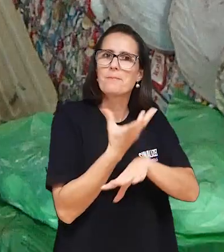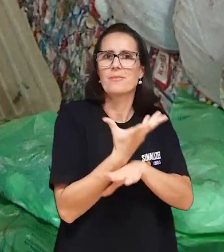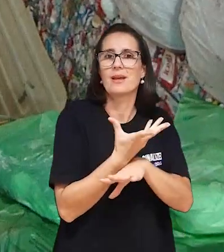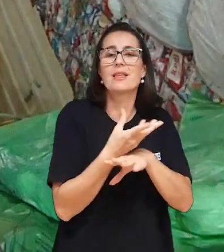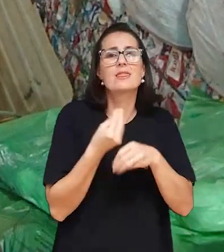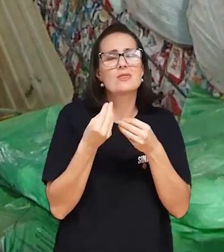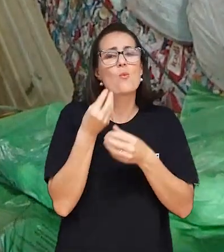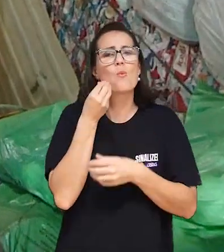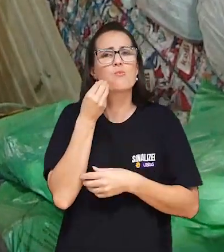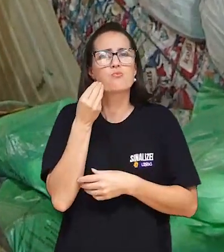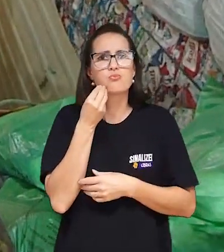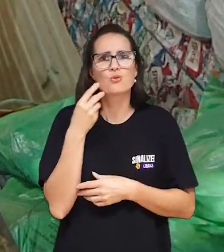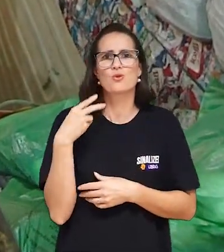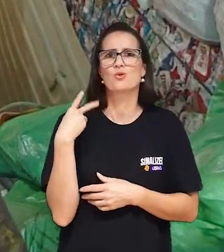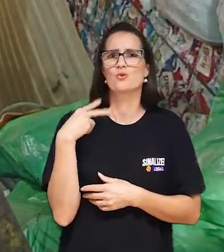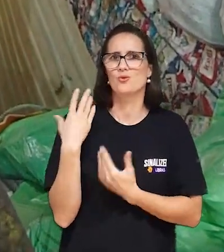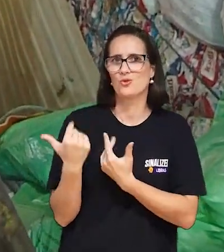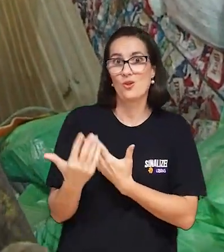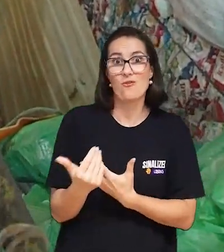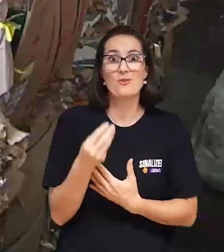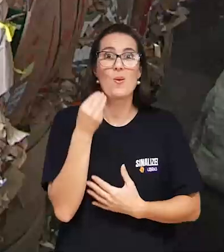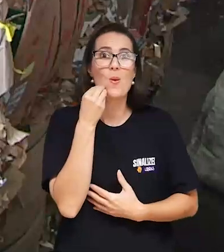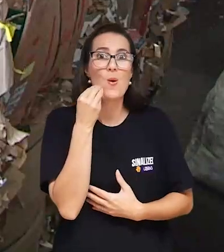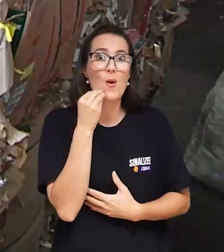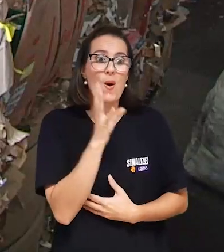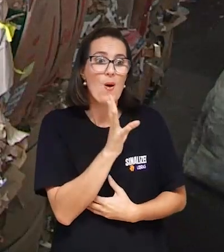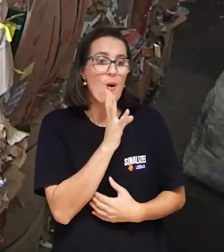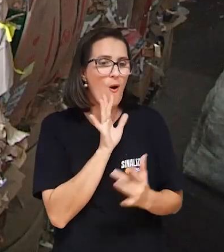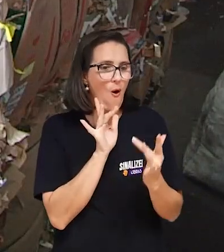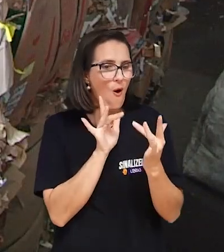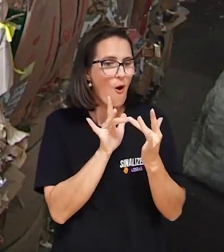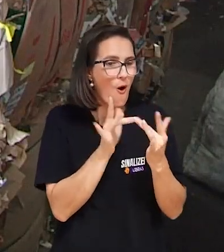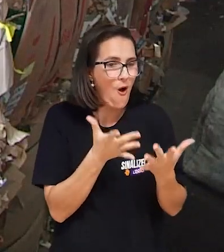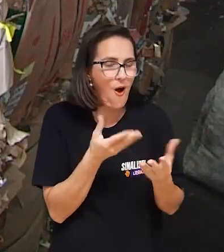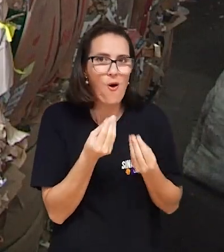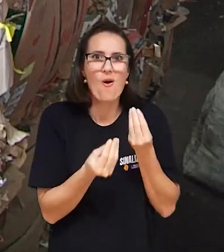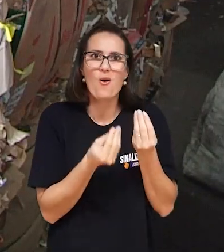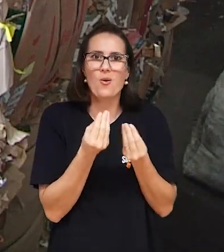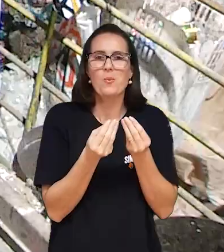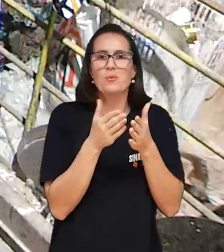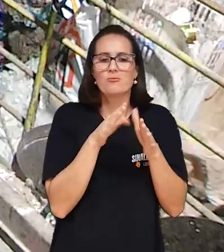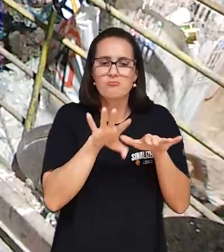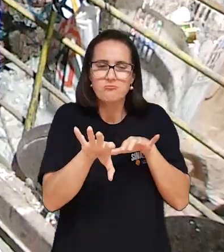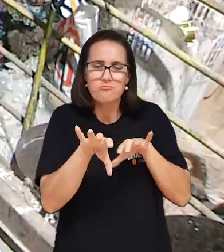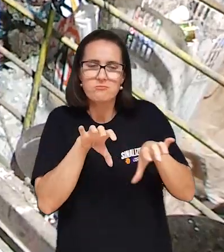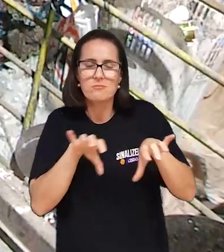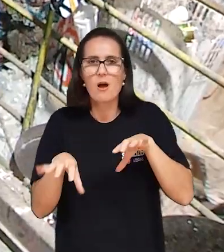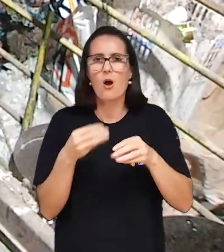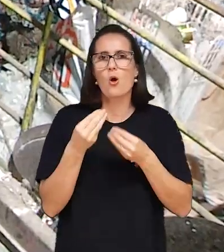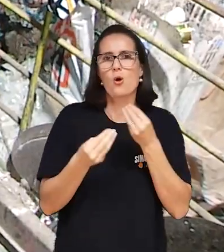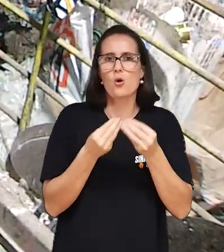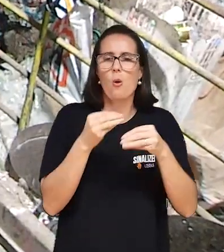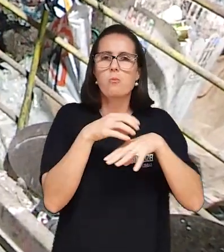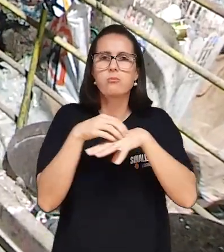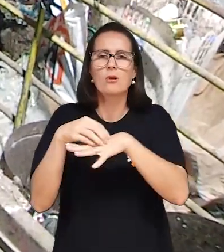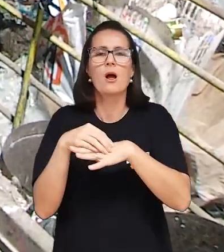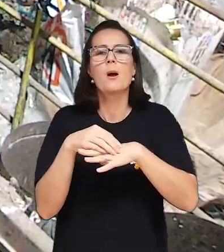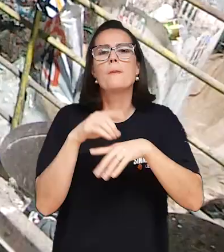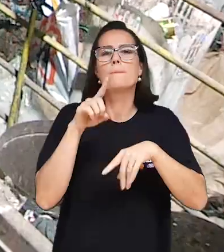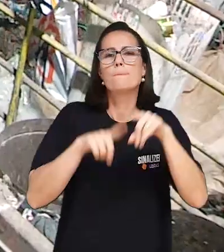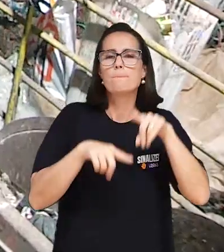SAMAI, oportunizou aos jovens legisladores a oportunidade de conhecer de perto o processo de triagem